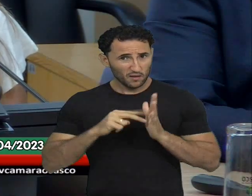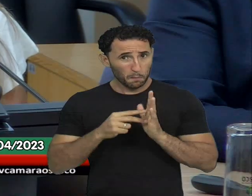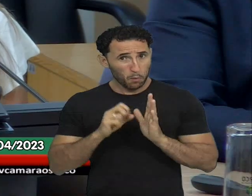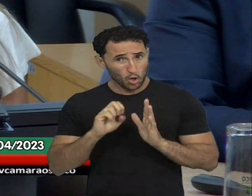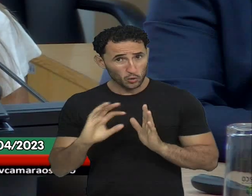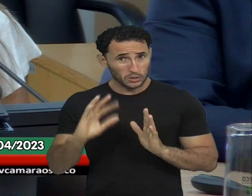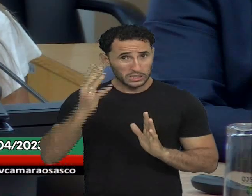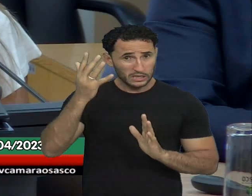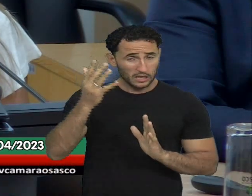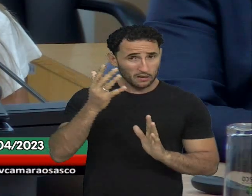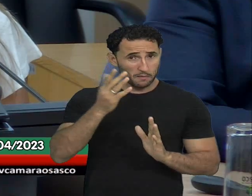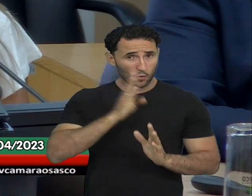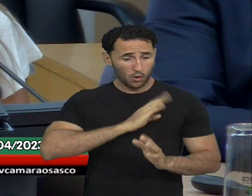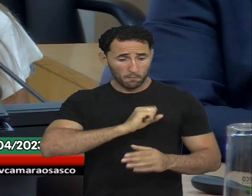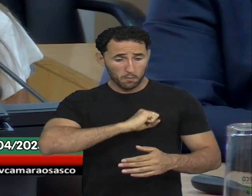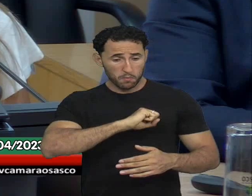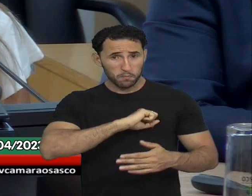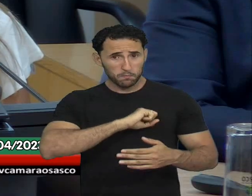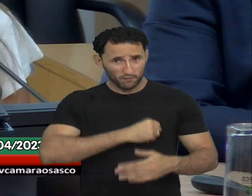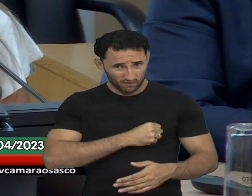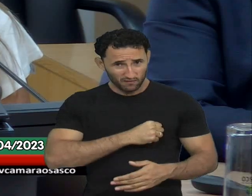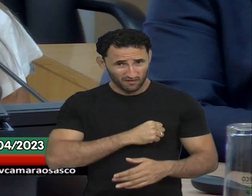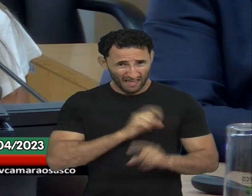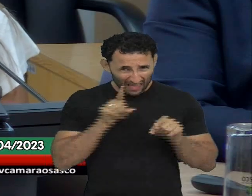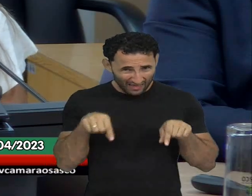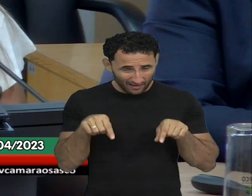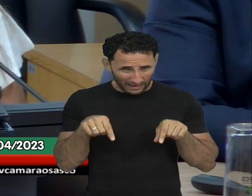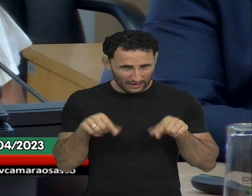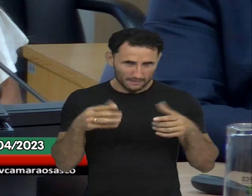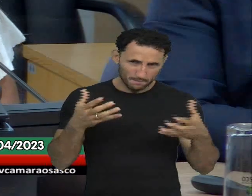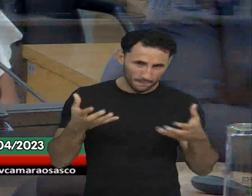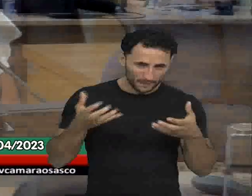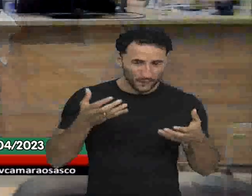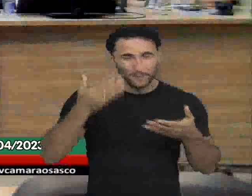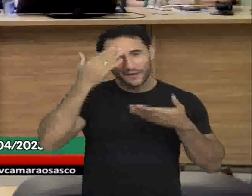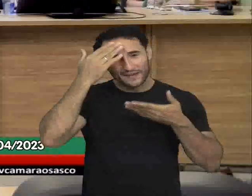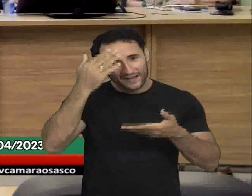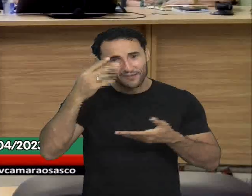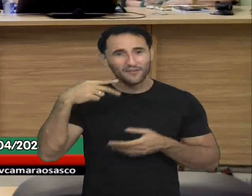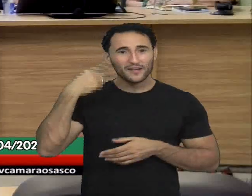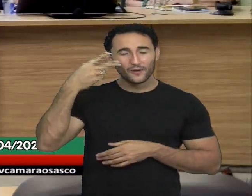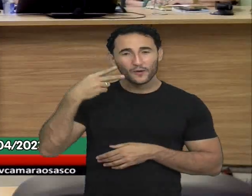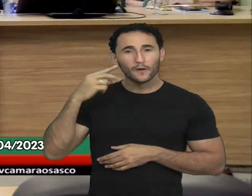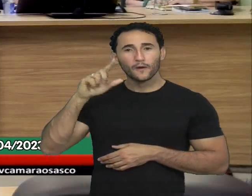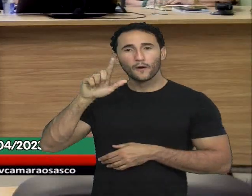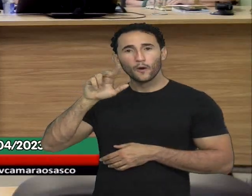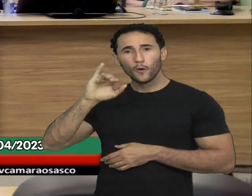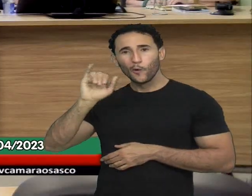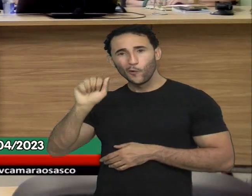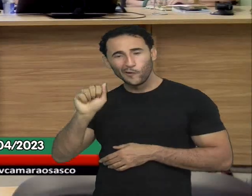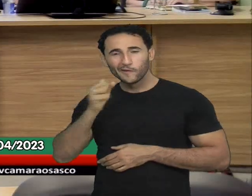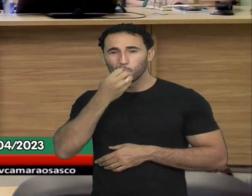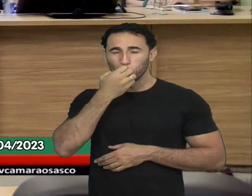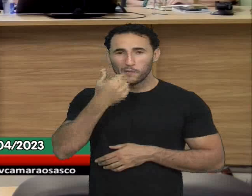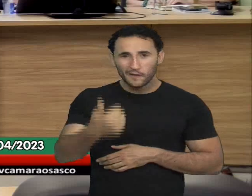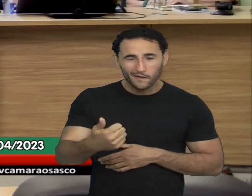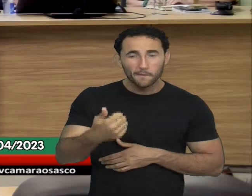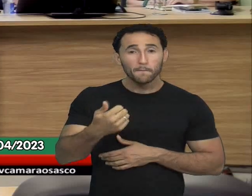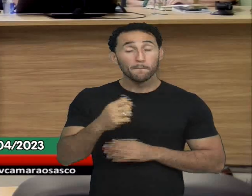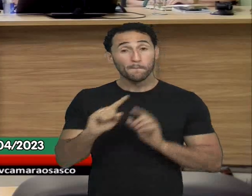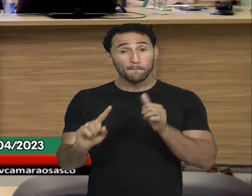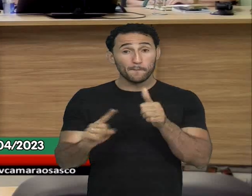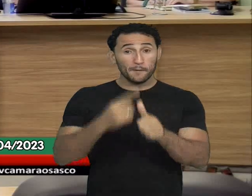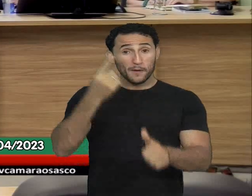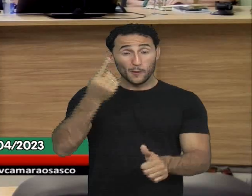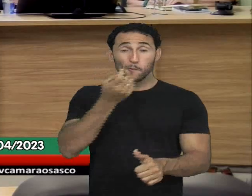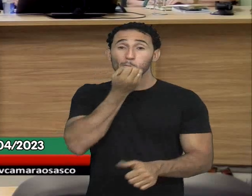é isso aí, doutor. Vamos te receber aqui de braços abertos. Viu? Obrigado, vereadora Lúcia. Tudo bem? Primeiramente, boa tarde às senhoras